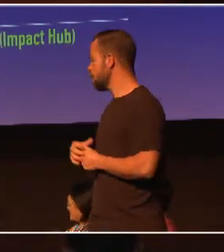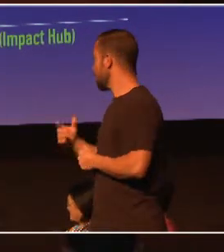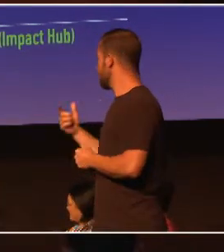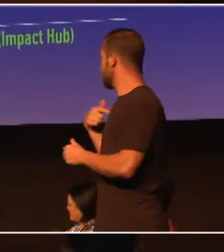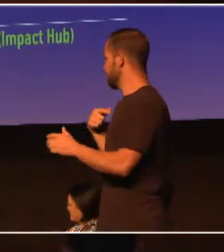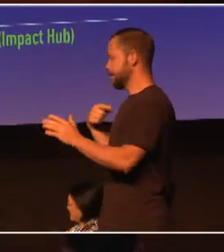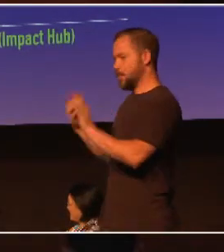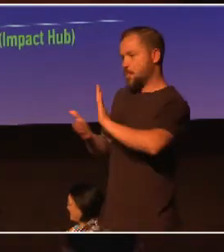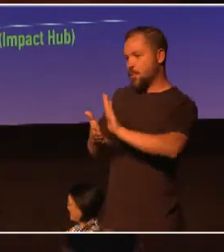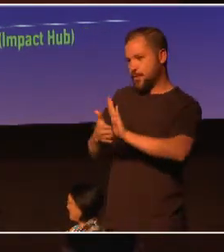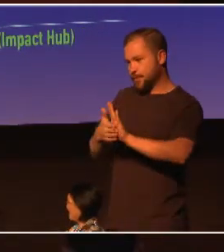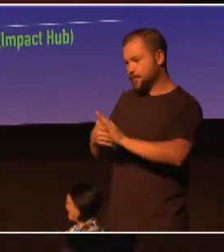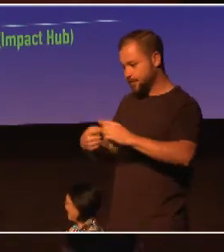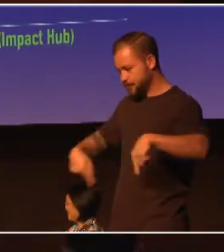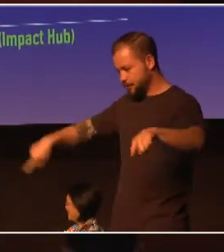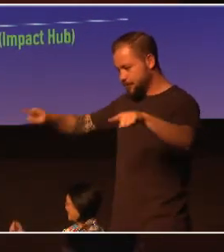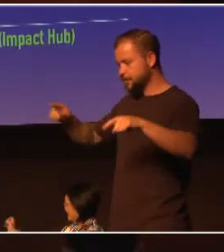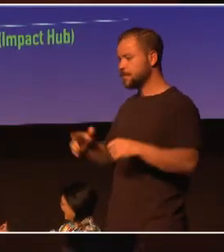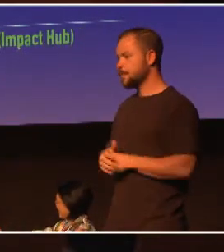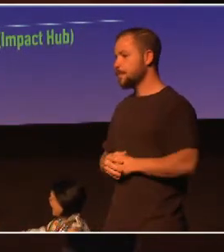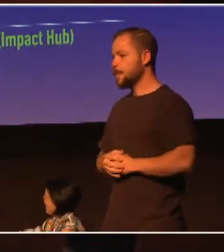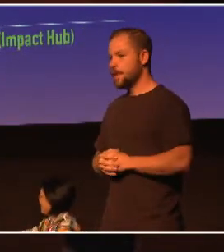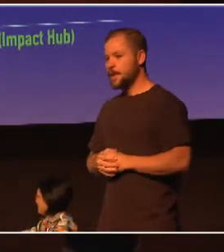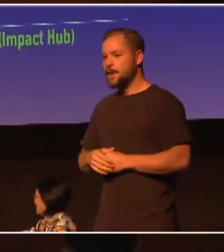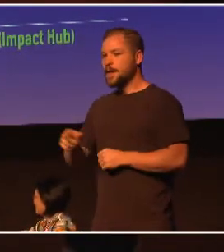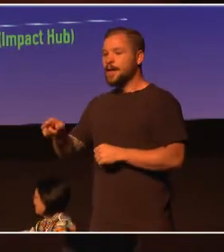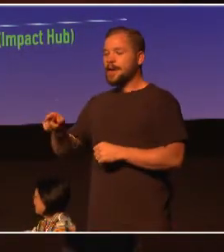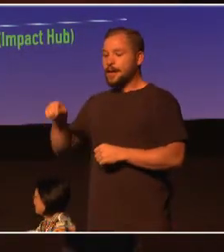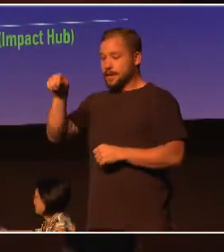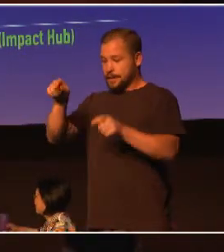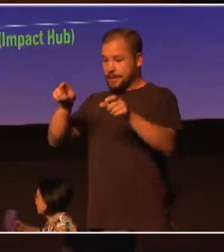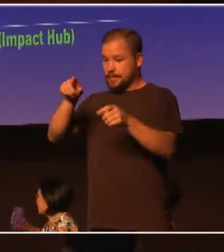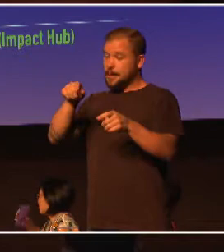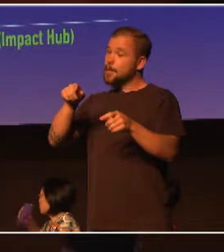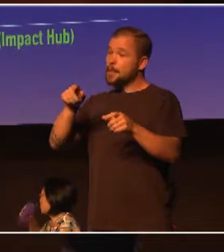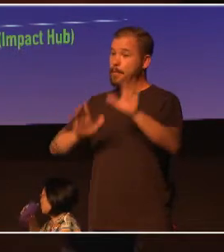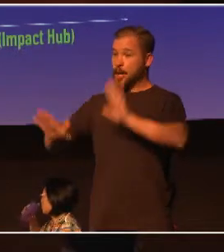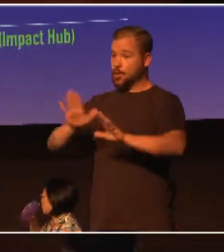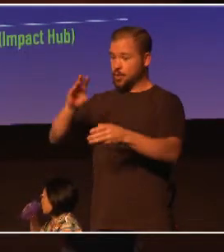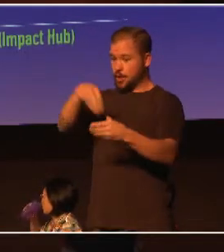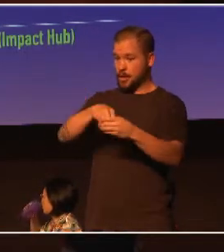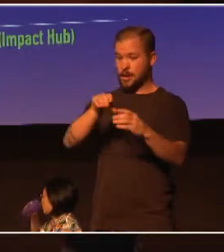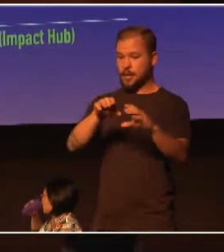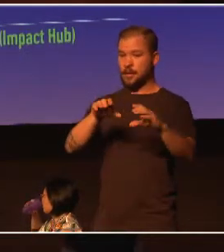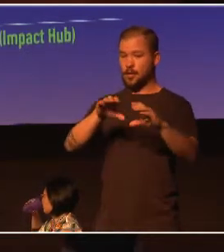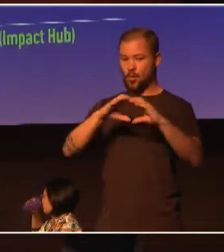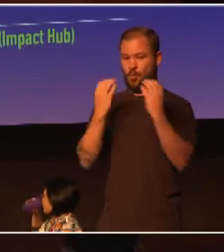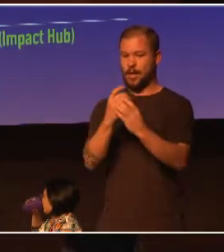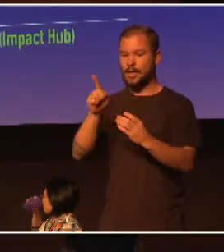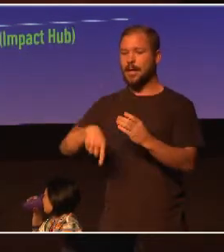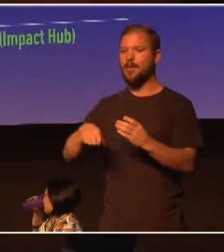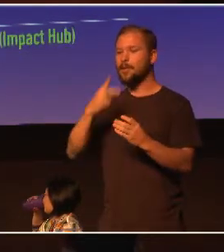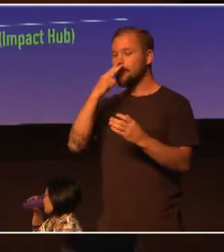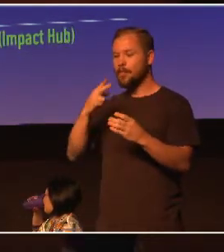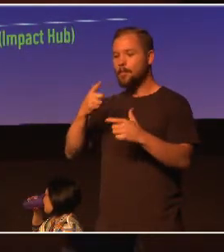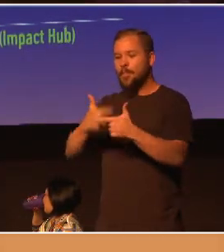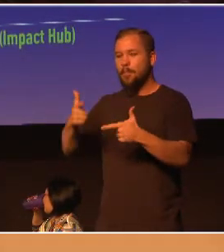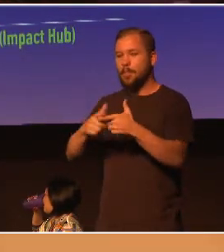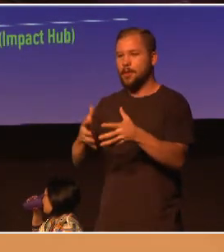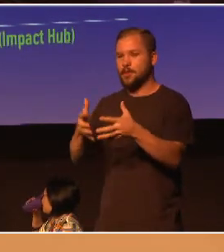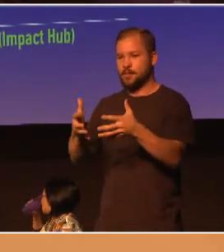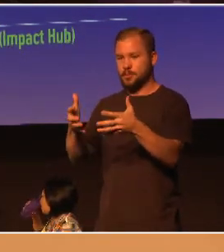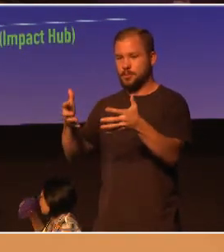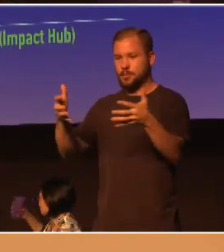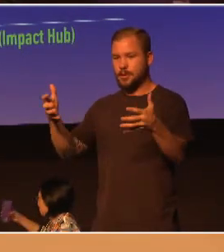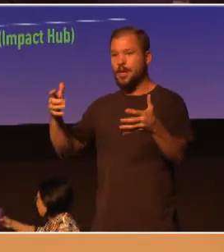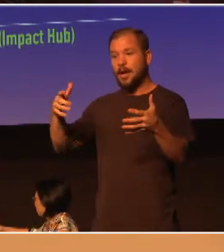para vocês, que é a questão das bolhas também, que acho que é o perigo da comunidade também, é de se transformar em uma bolha, né? Sim. E a gente está discutindo nos últimos anos